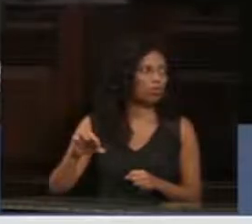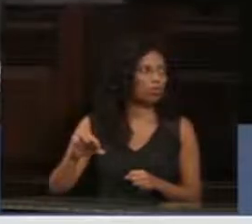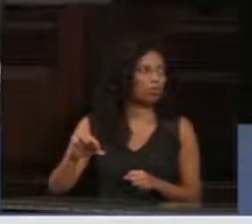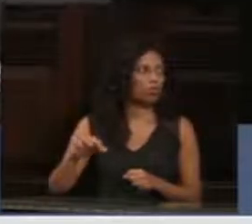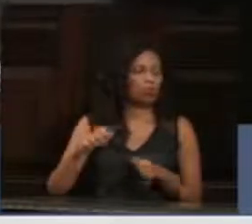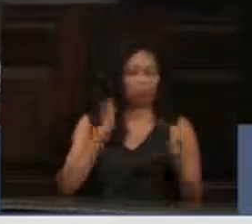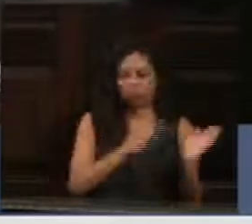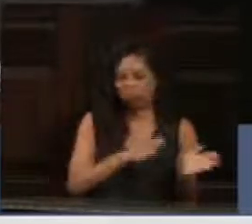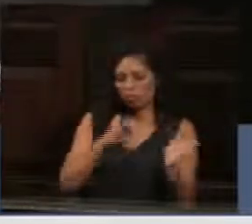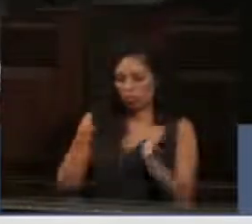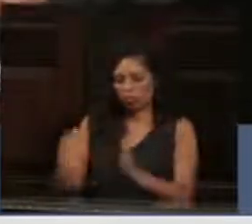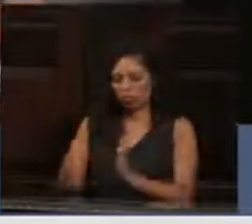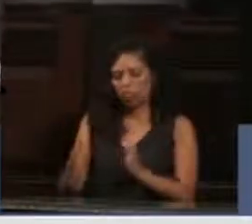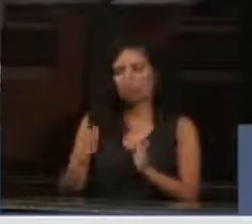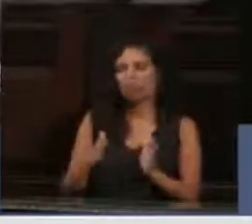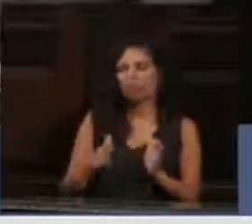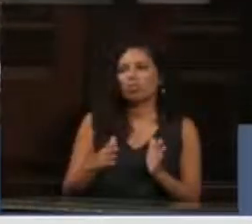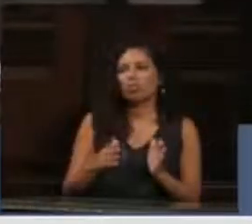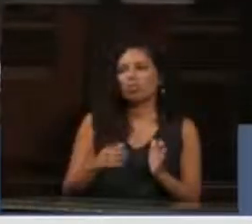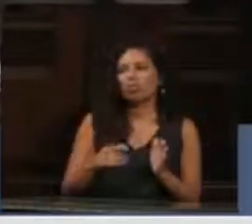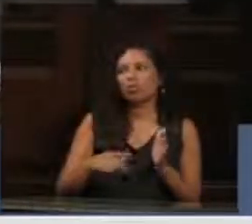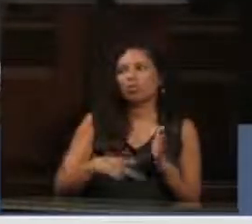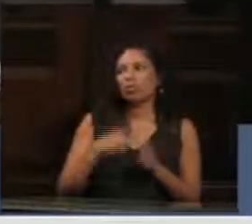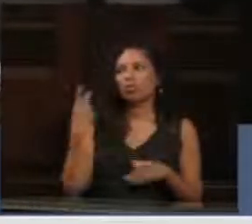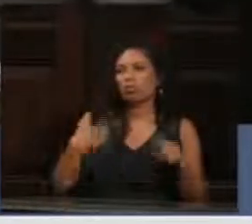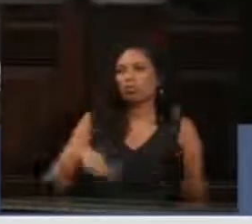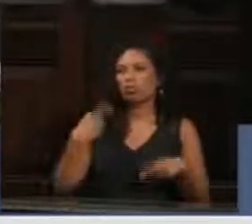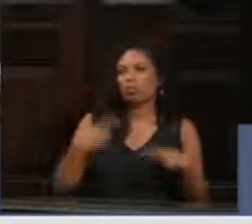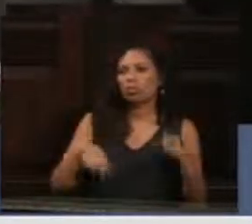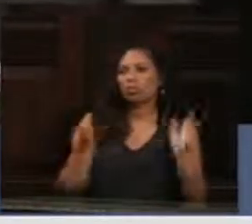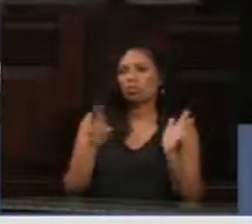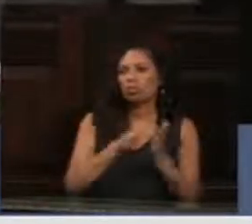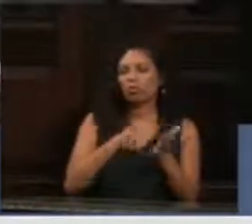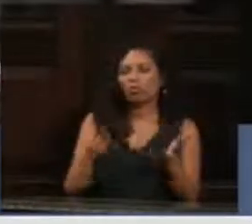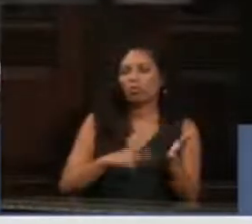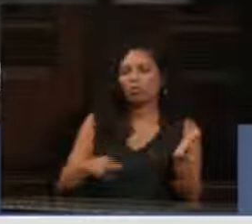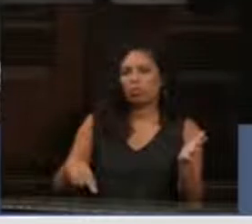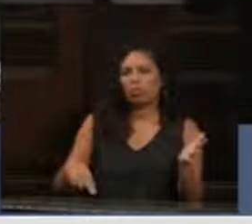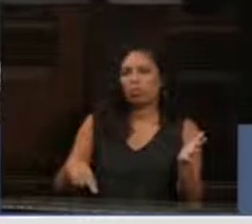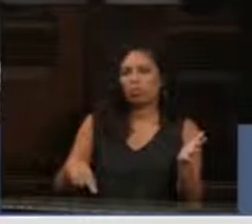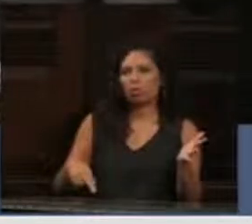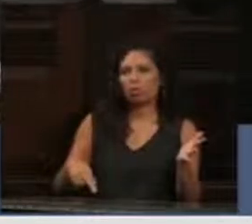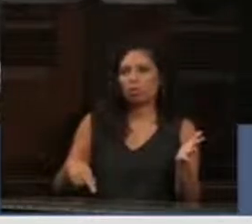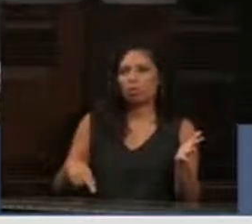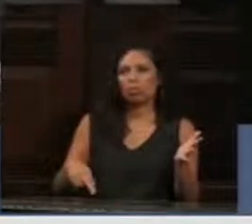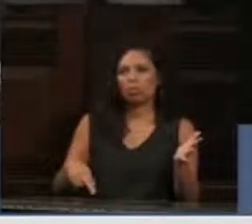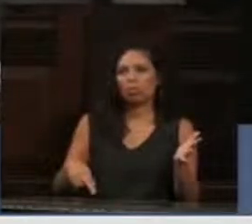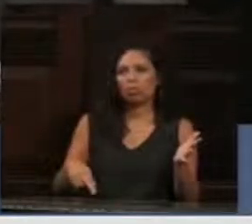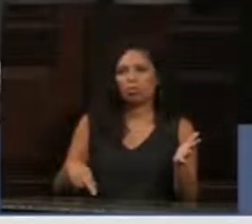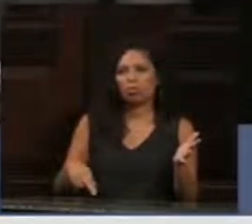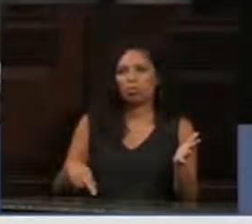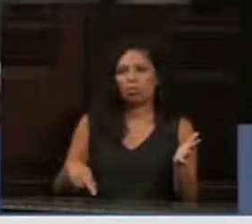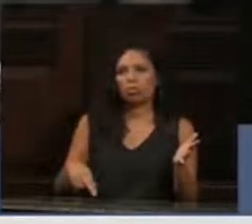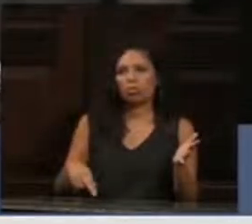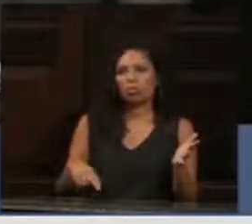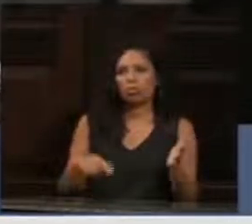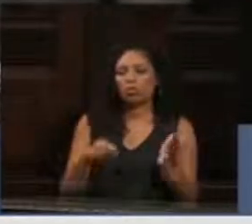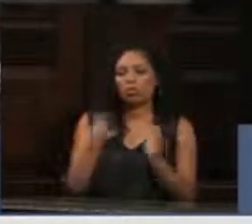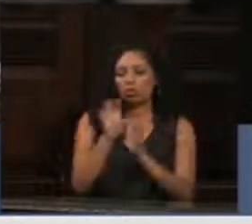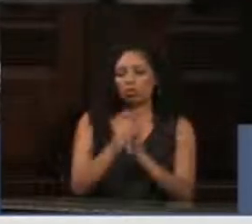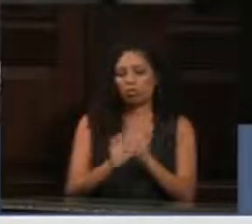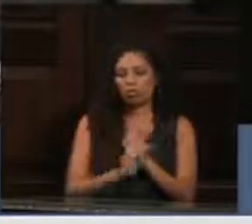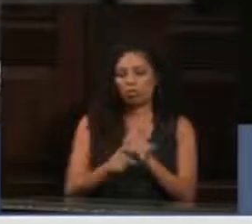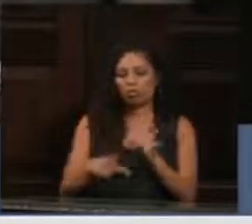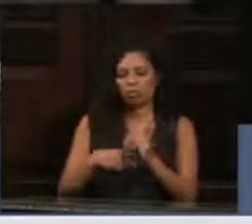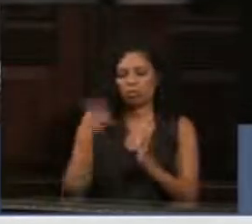Em tramitação ordinária, em segunda discussão, a redação do vencido, assim é a emenda,